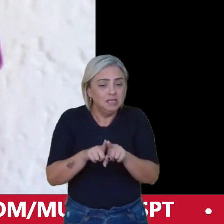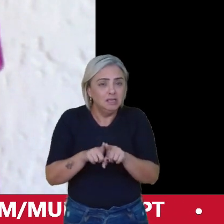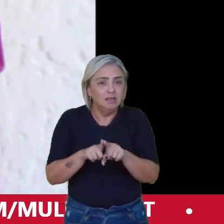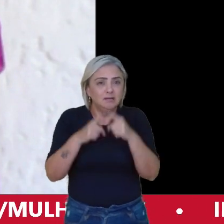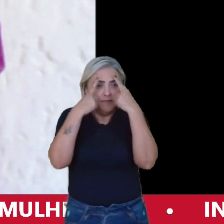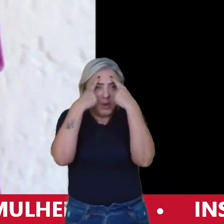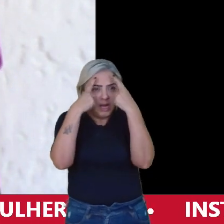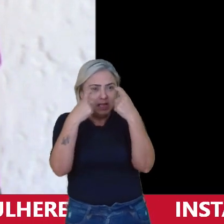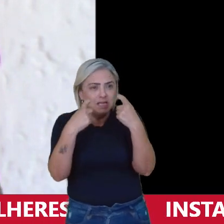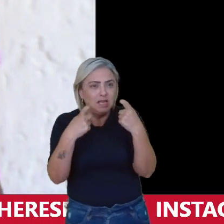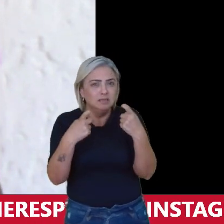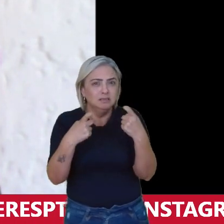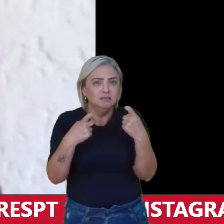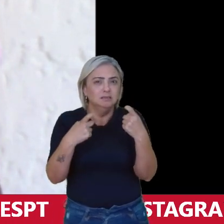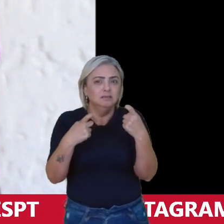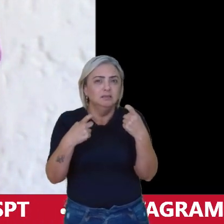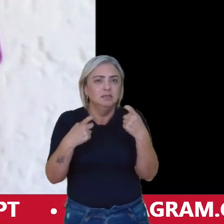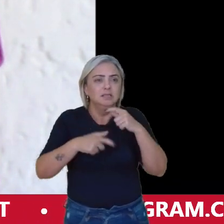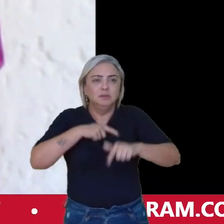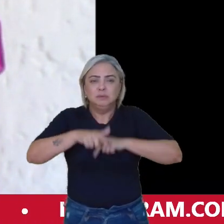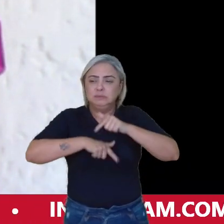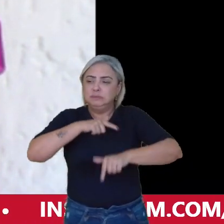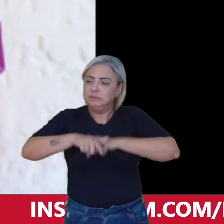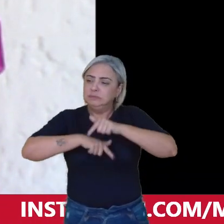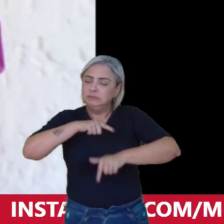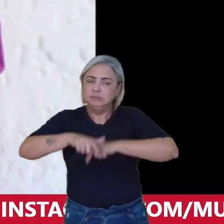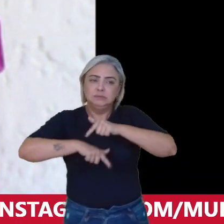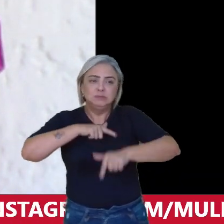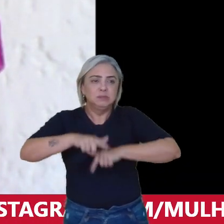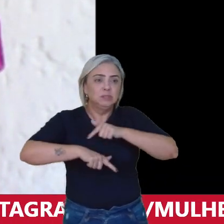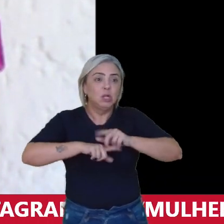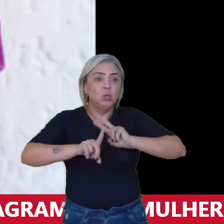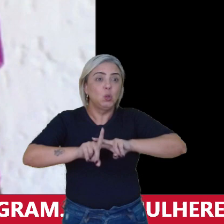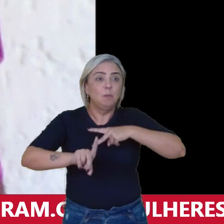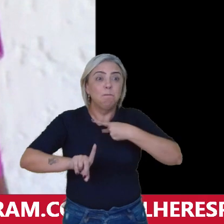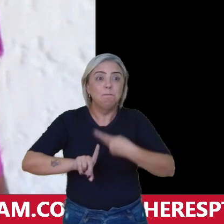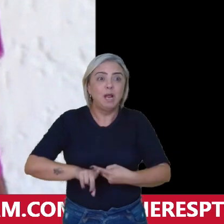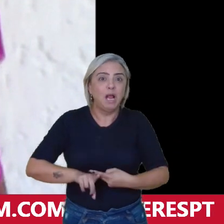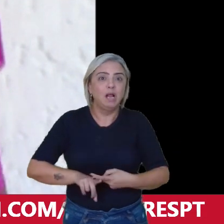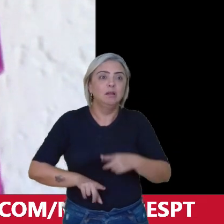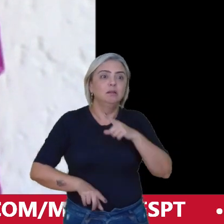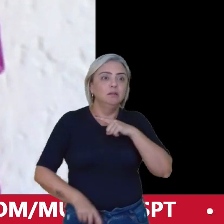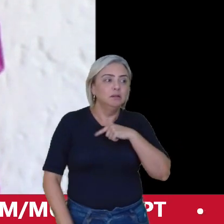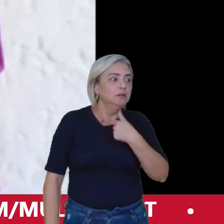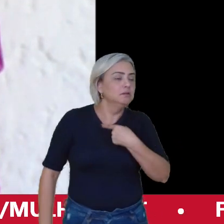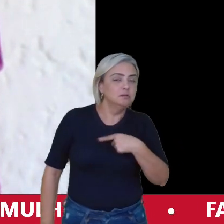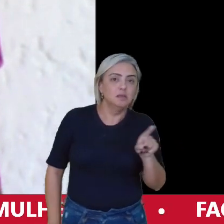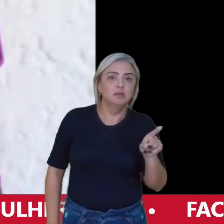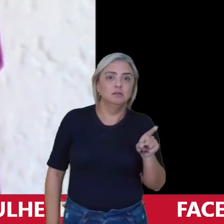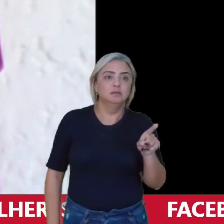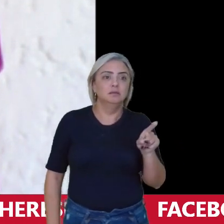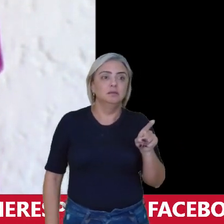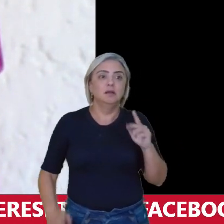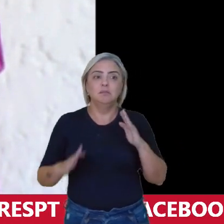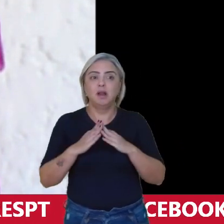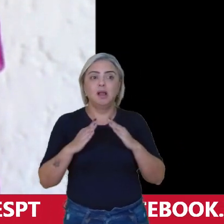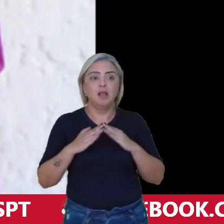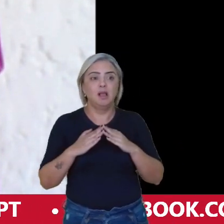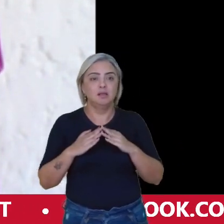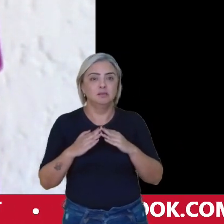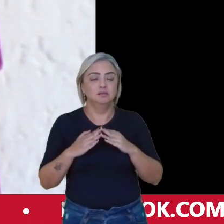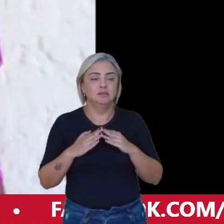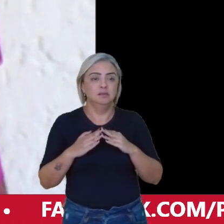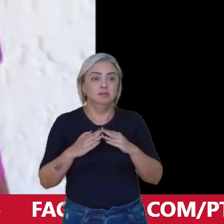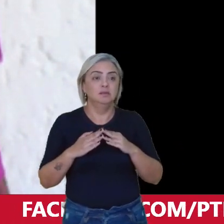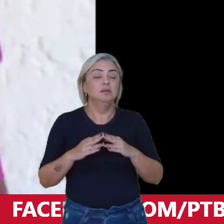sendo violentada está trabalhando muito mais, porque teve que ir para casa